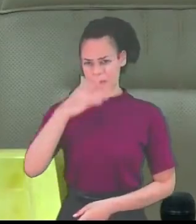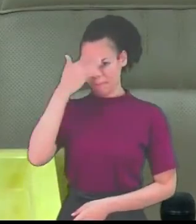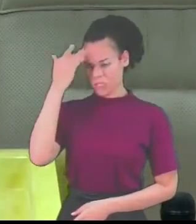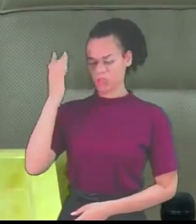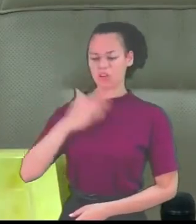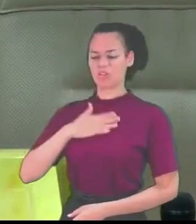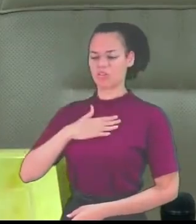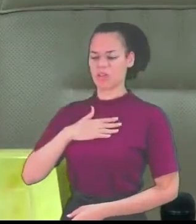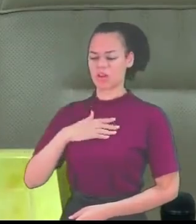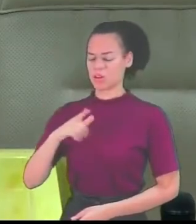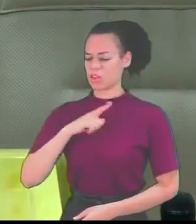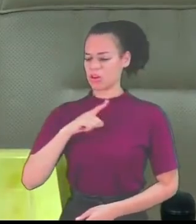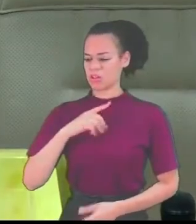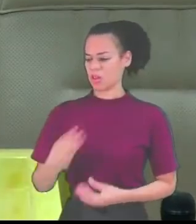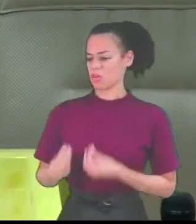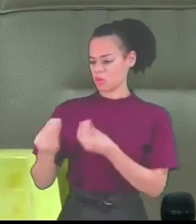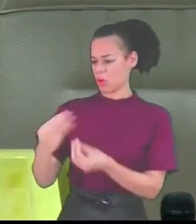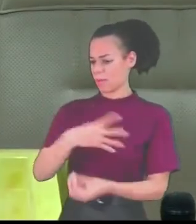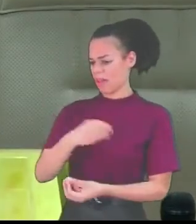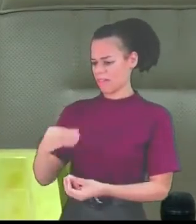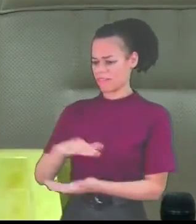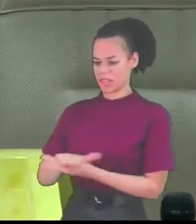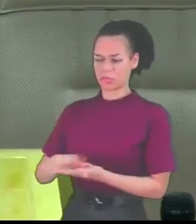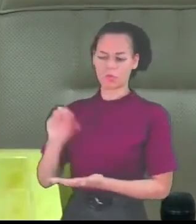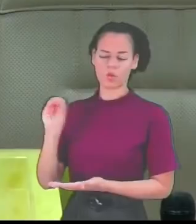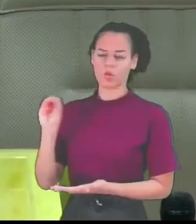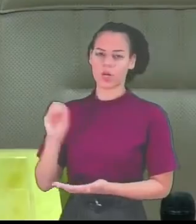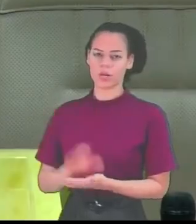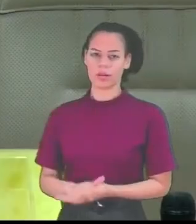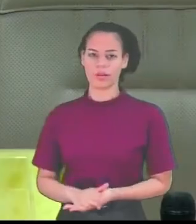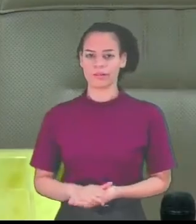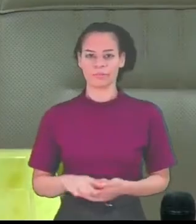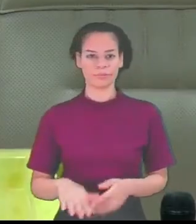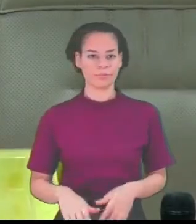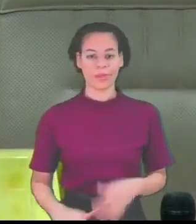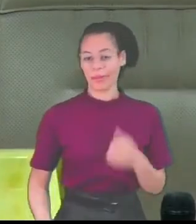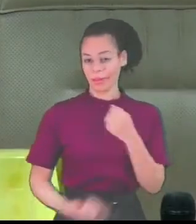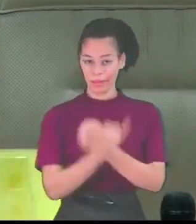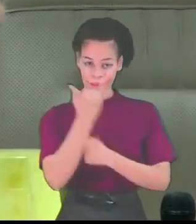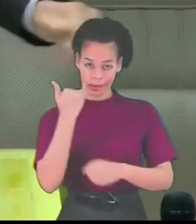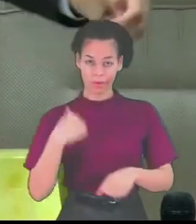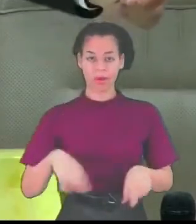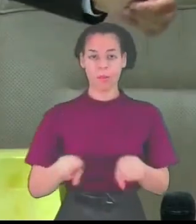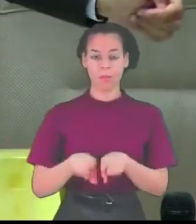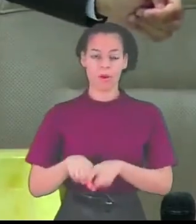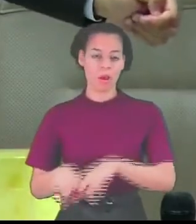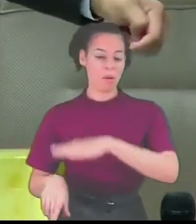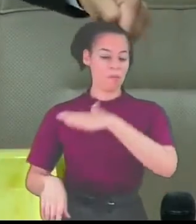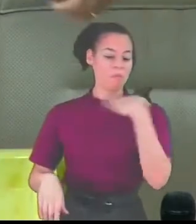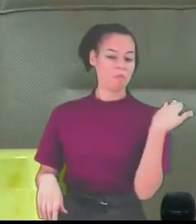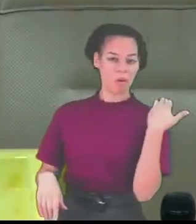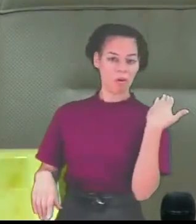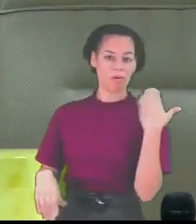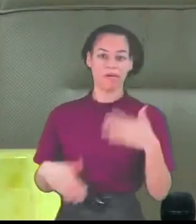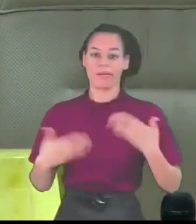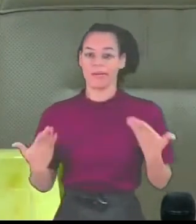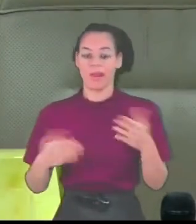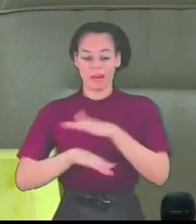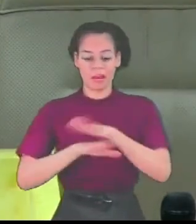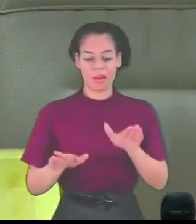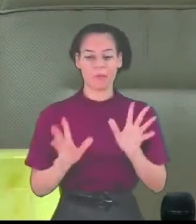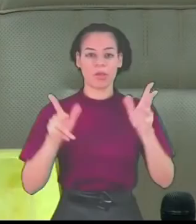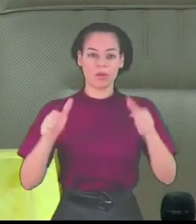teu trem mudou para filho não dá para nada letra e você morre e fica para frente não fica Apagar todos e assim vai ajudar a noite com